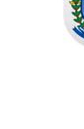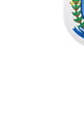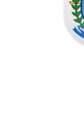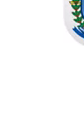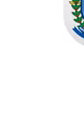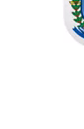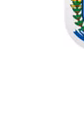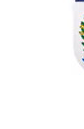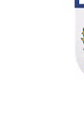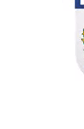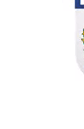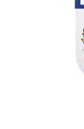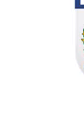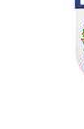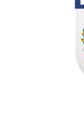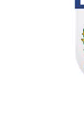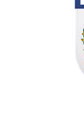Sul. Fazer bem feito para fazer dar certo.